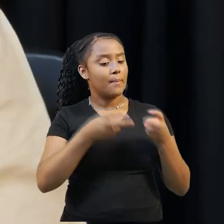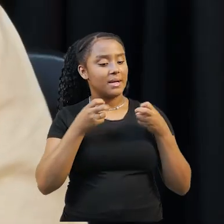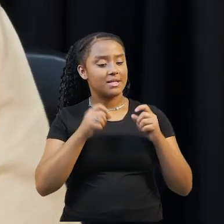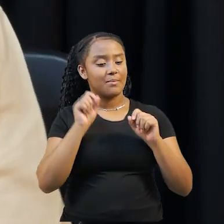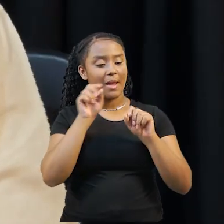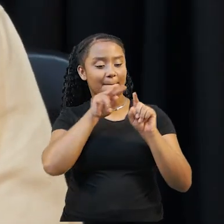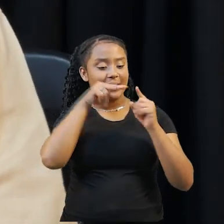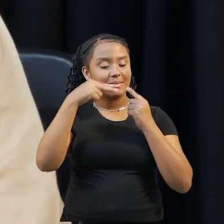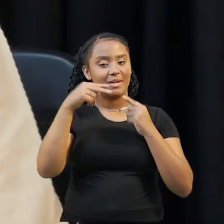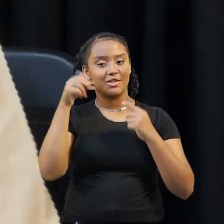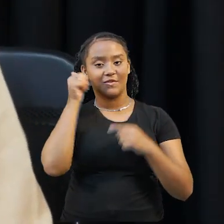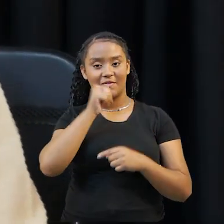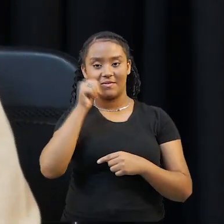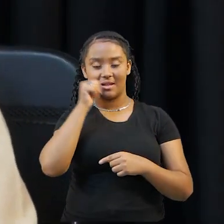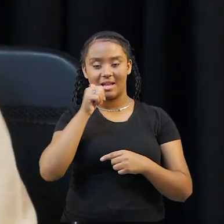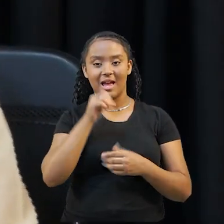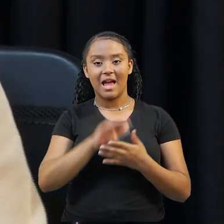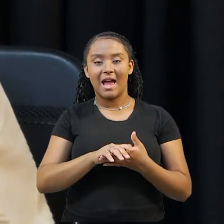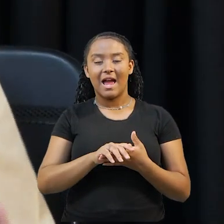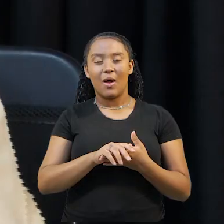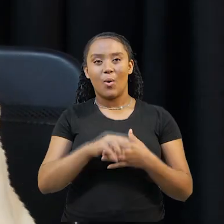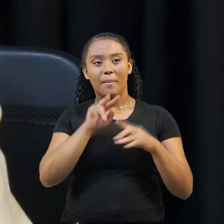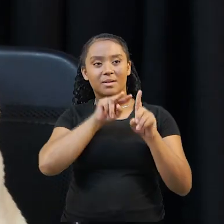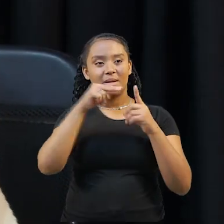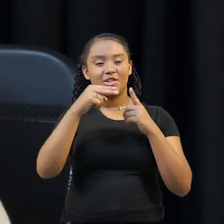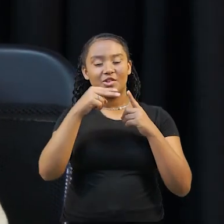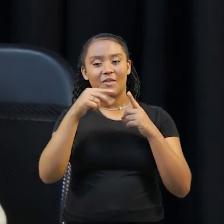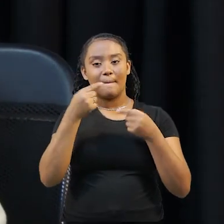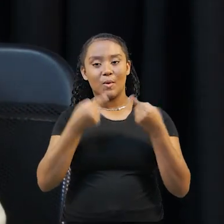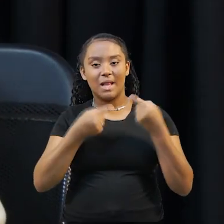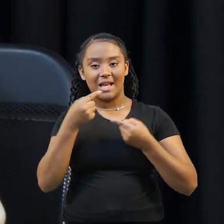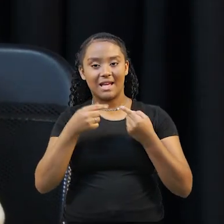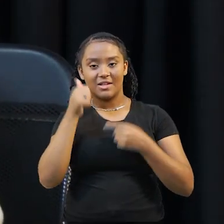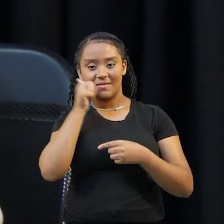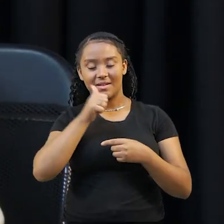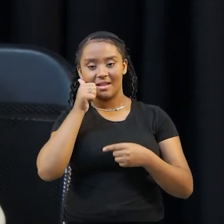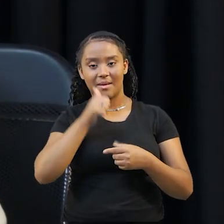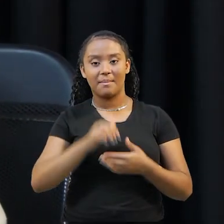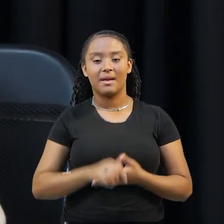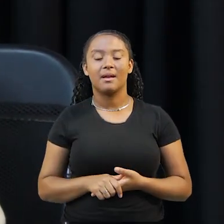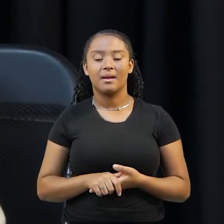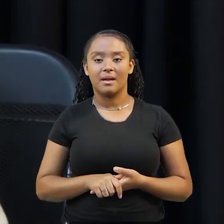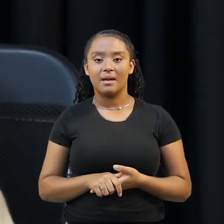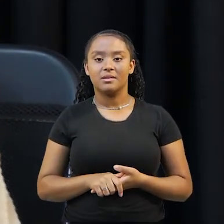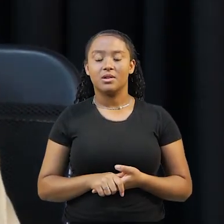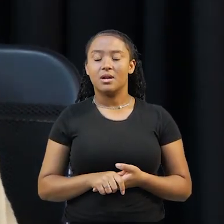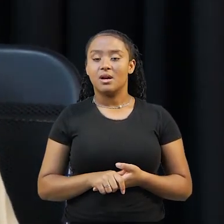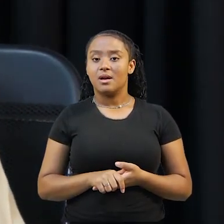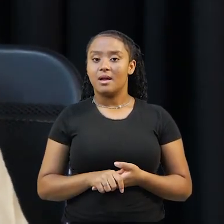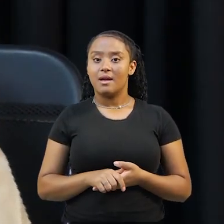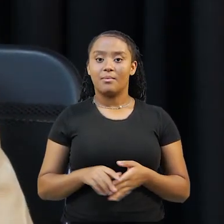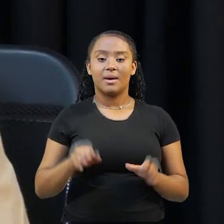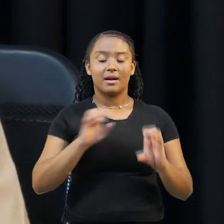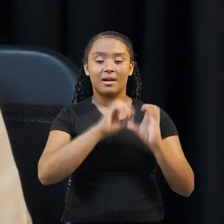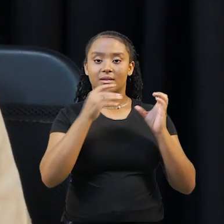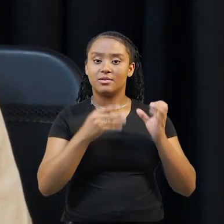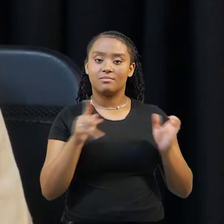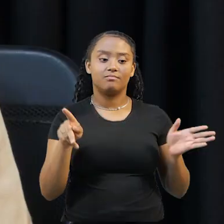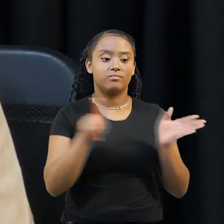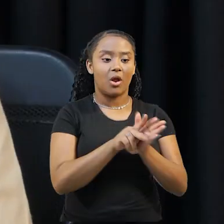que o olhar feminino, o olhar político, ele requer uma coisa muito inerente à